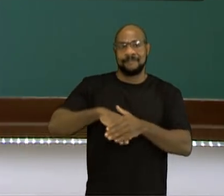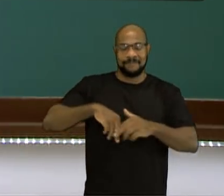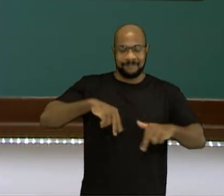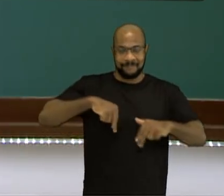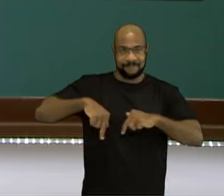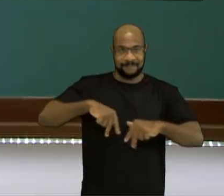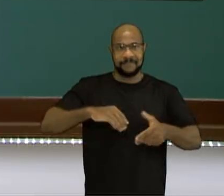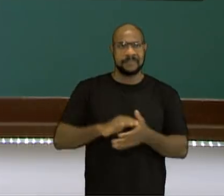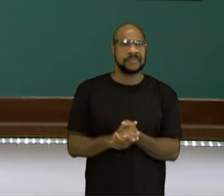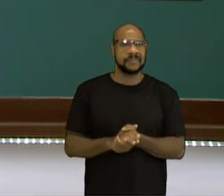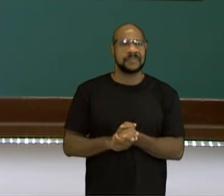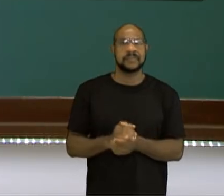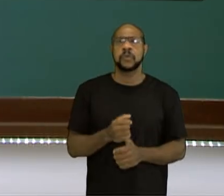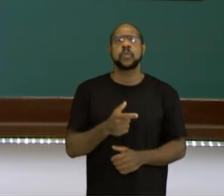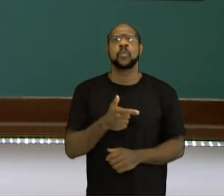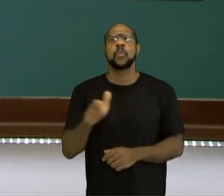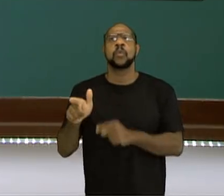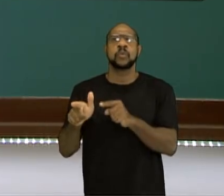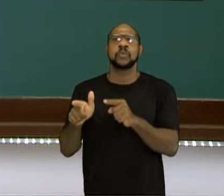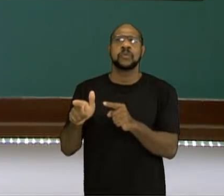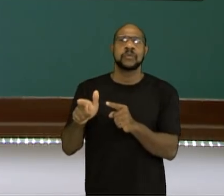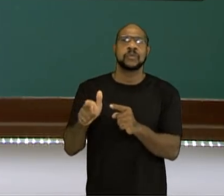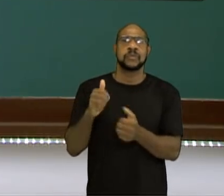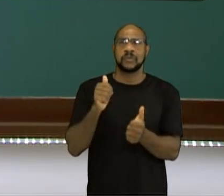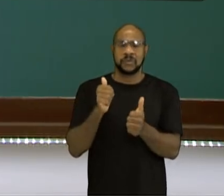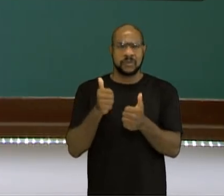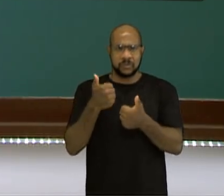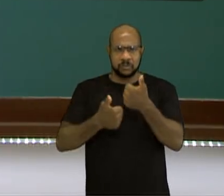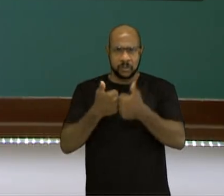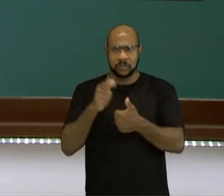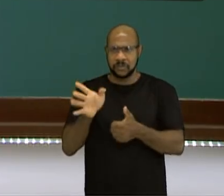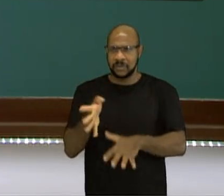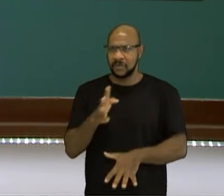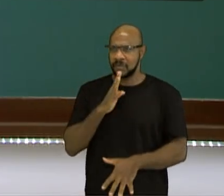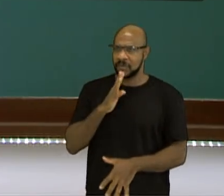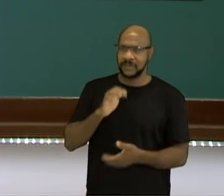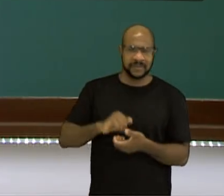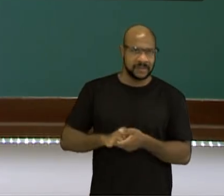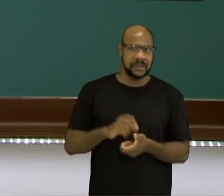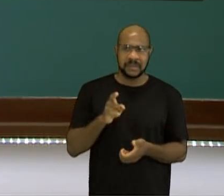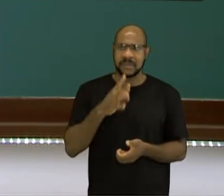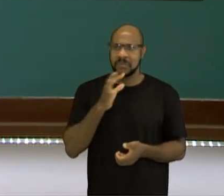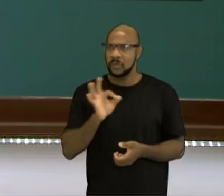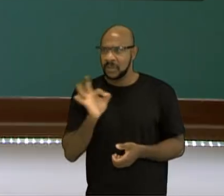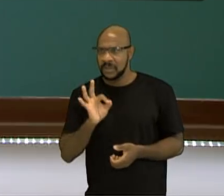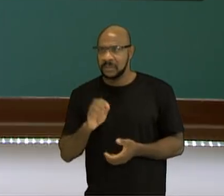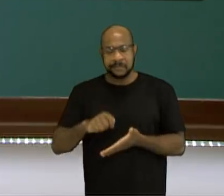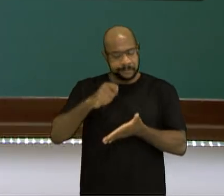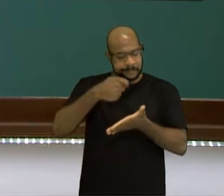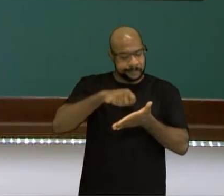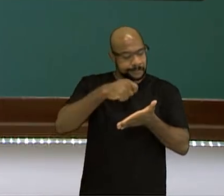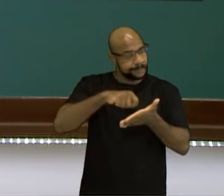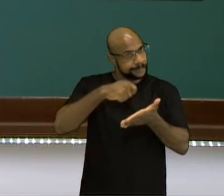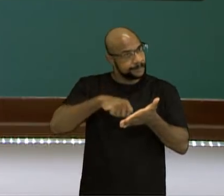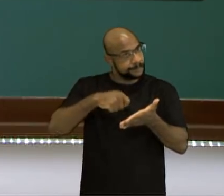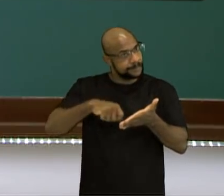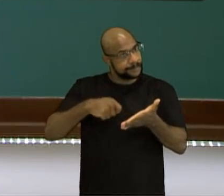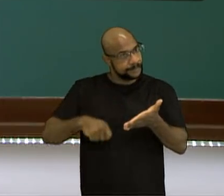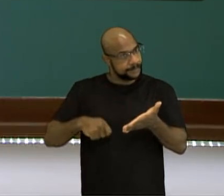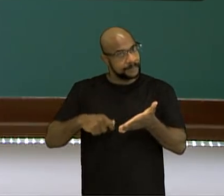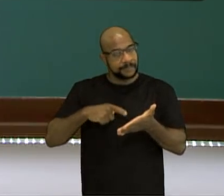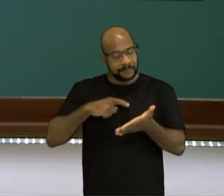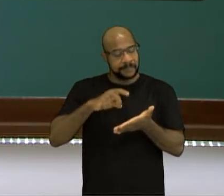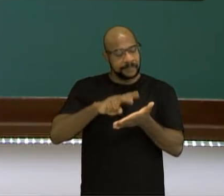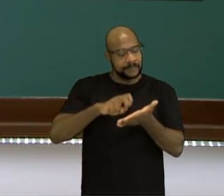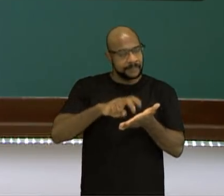conhecia? Lembrou? Conhece? Se você não conhece, é bom que você anote no seu caderno para que você tenha um